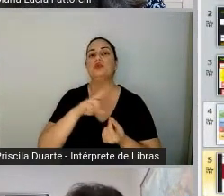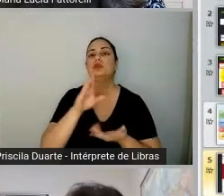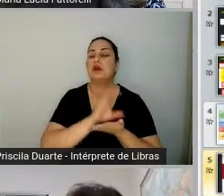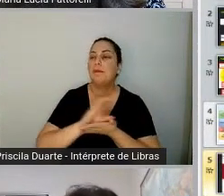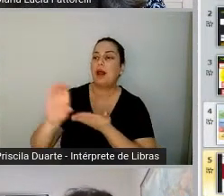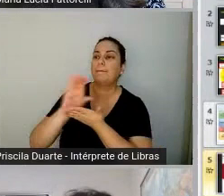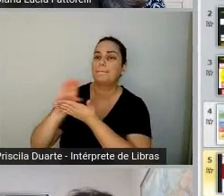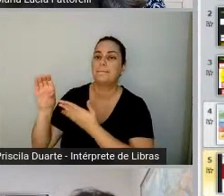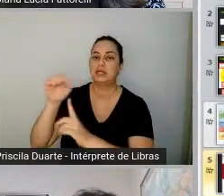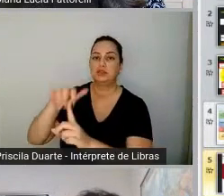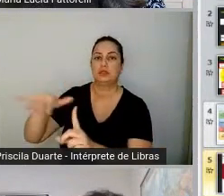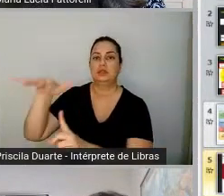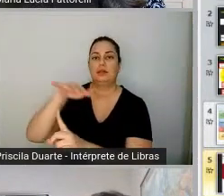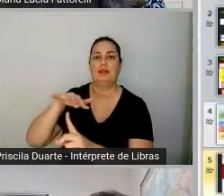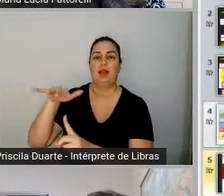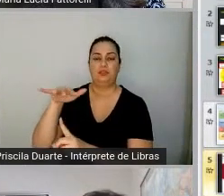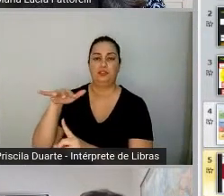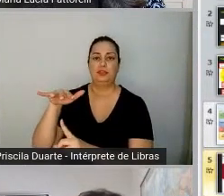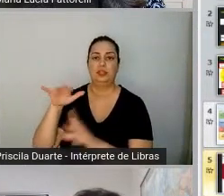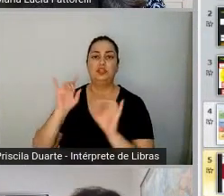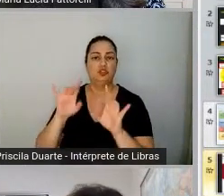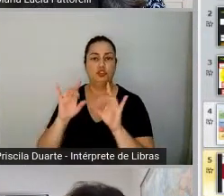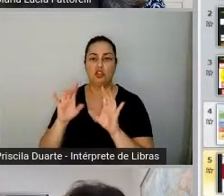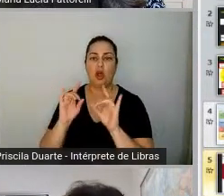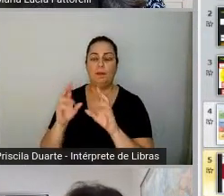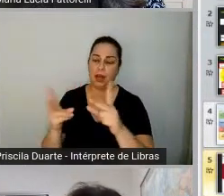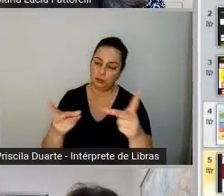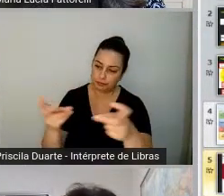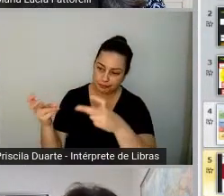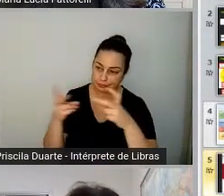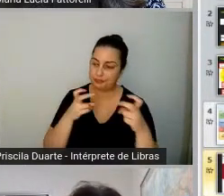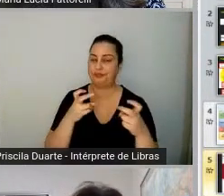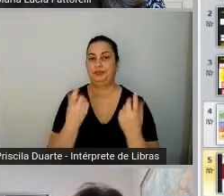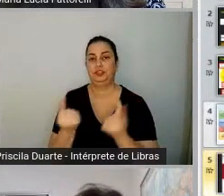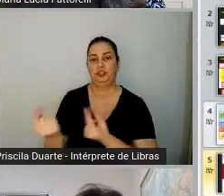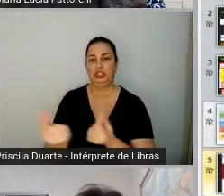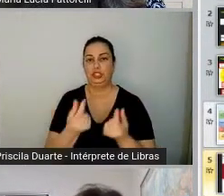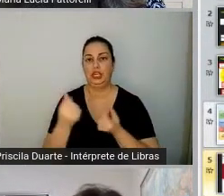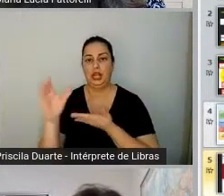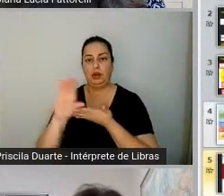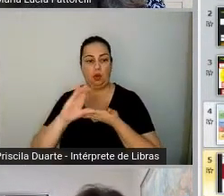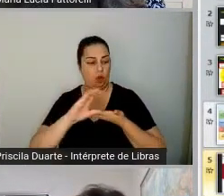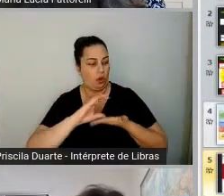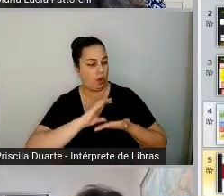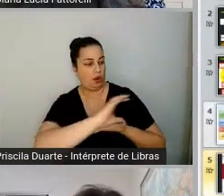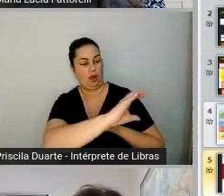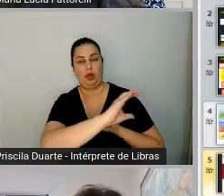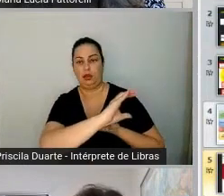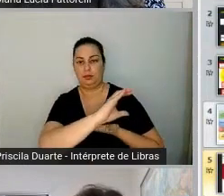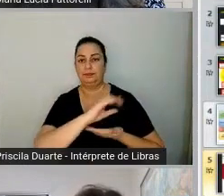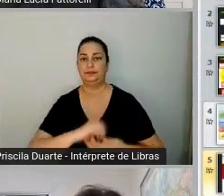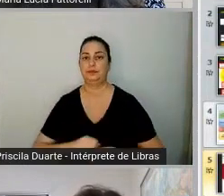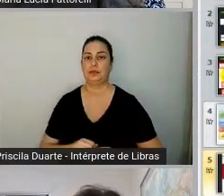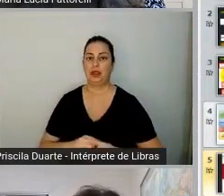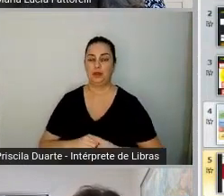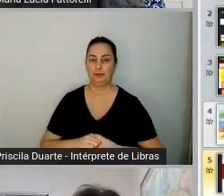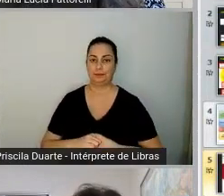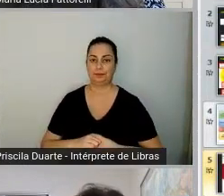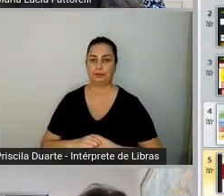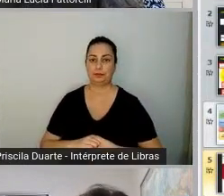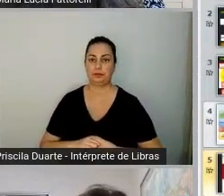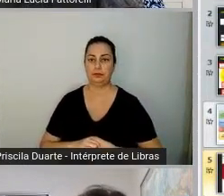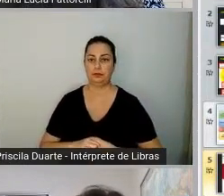tirar dinheiro. E qual que é a grande pegadinha, né, que eles usam? De um lado, se a gente olha aí a